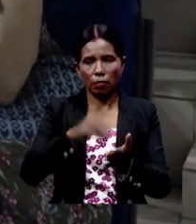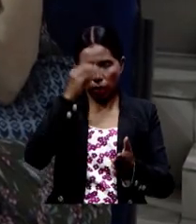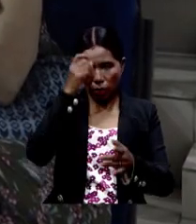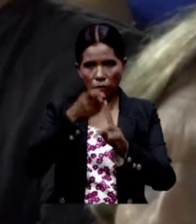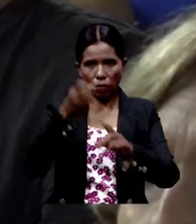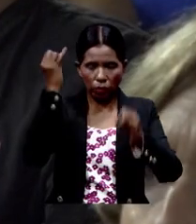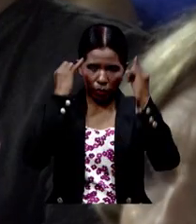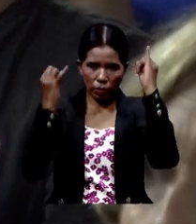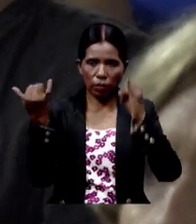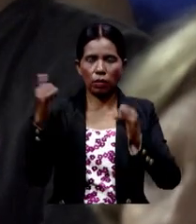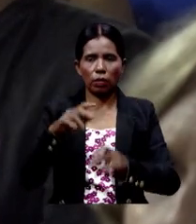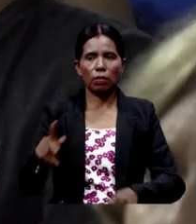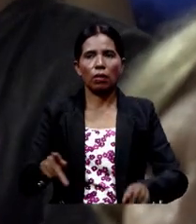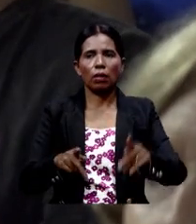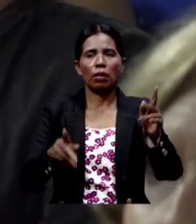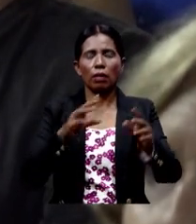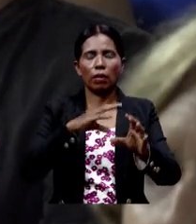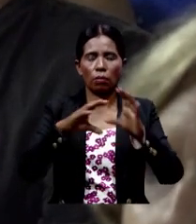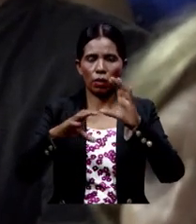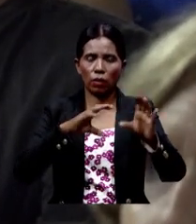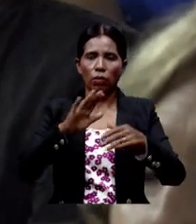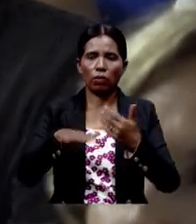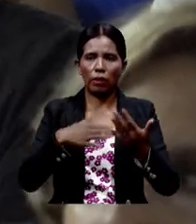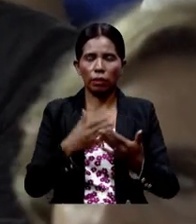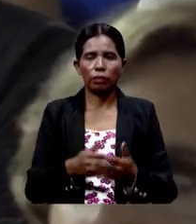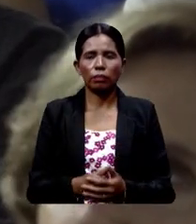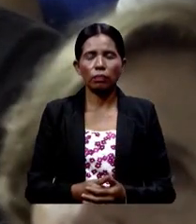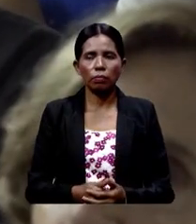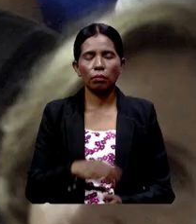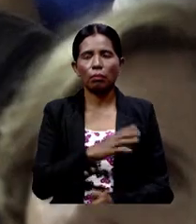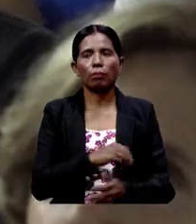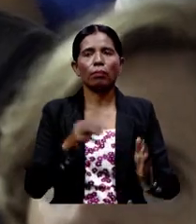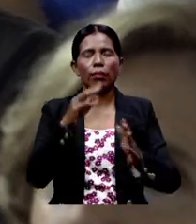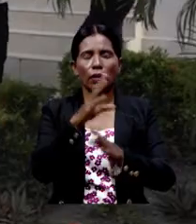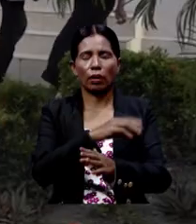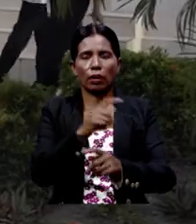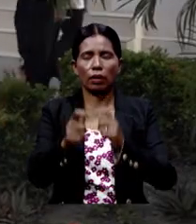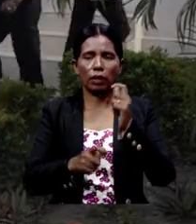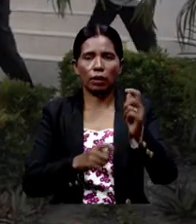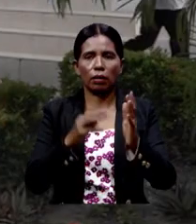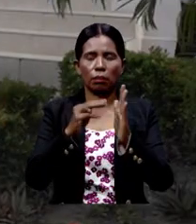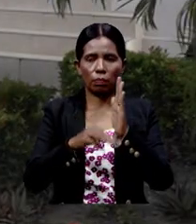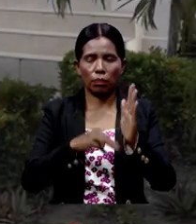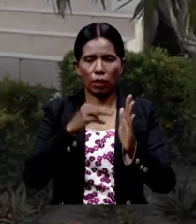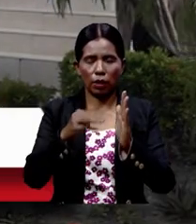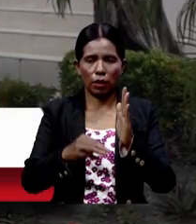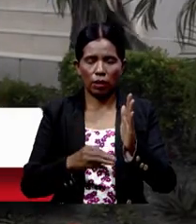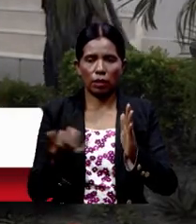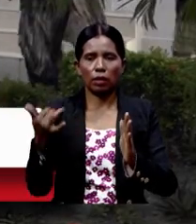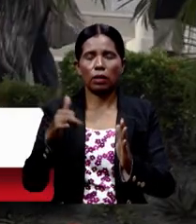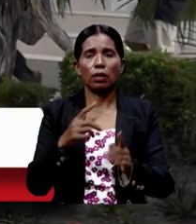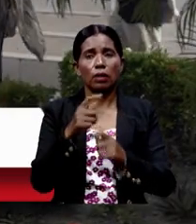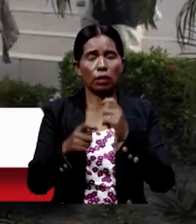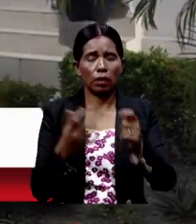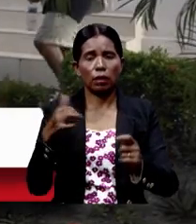Informação, CIRNB Pública e a Meio Comunicação CIRA. Plataforma online digital, CIRCEL, com os retos de dificuldade, e não no governo, na